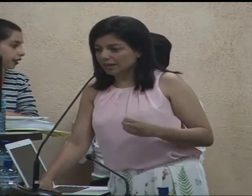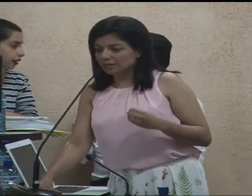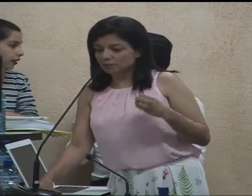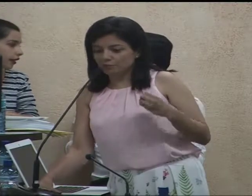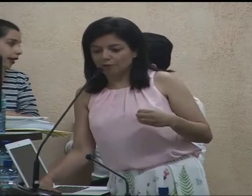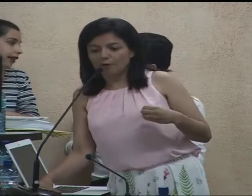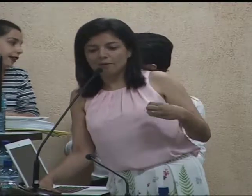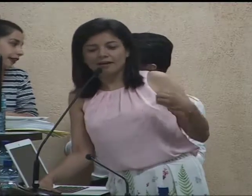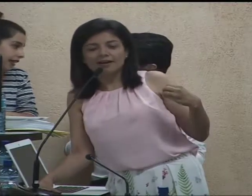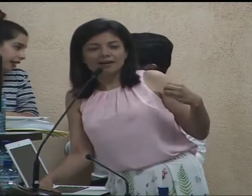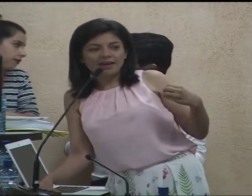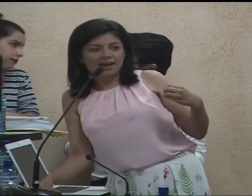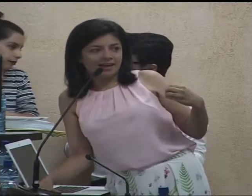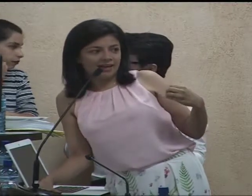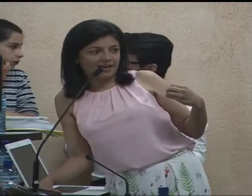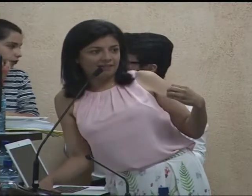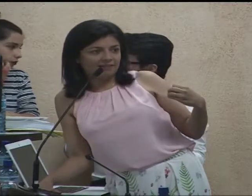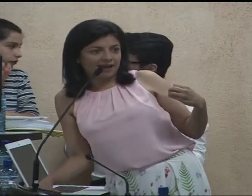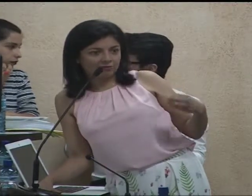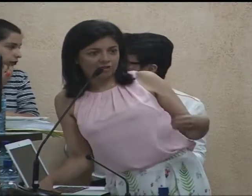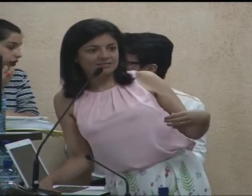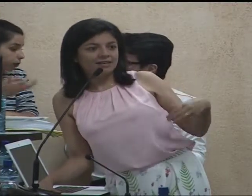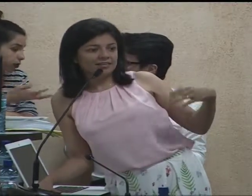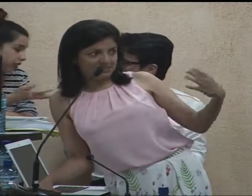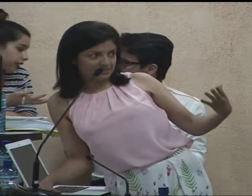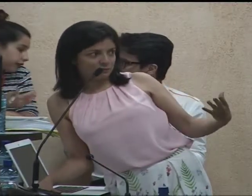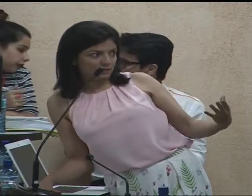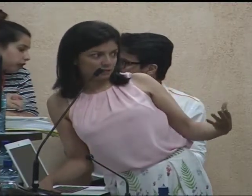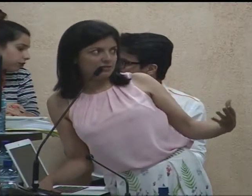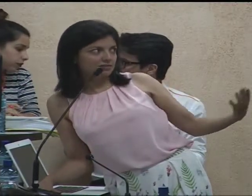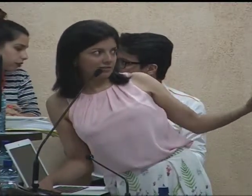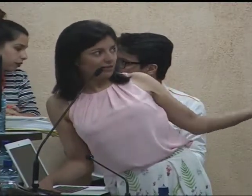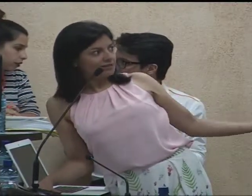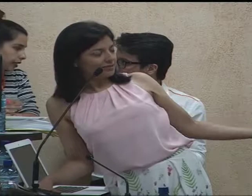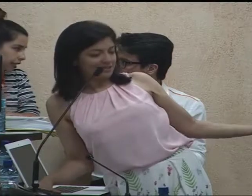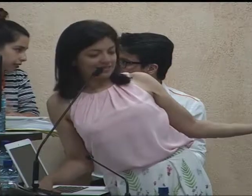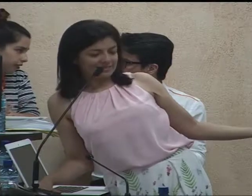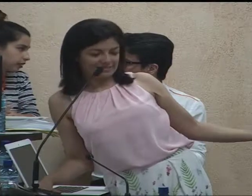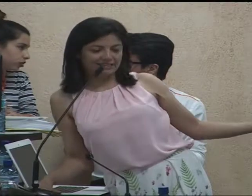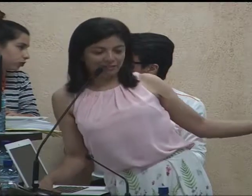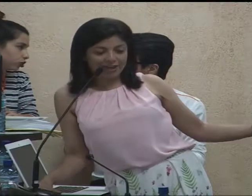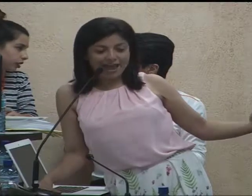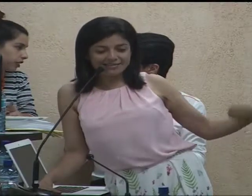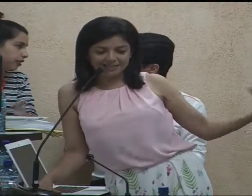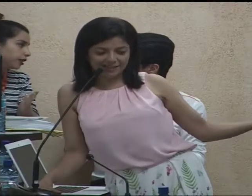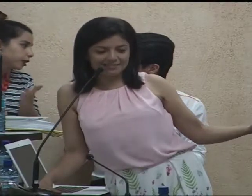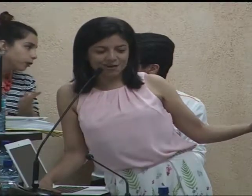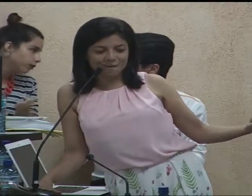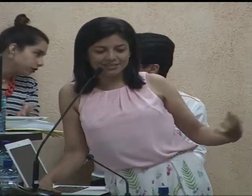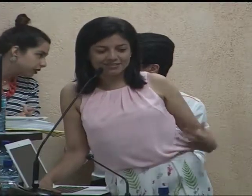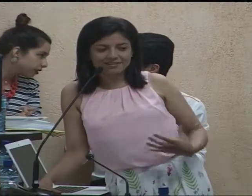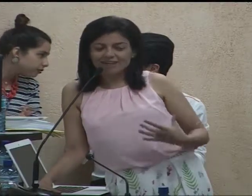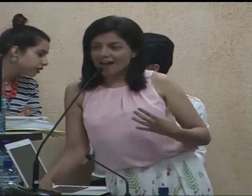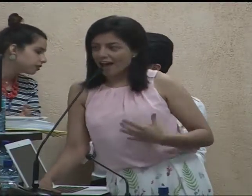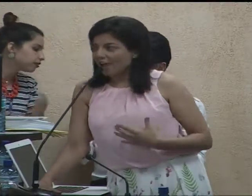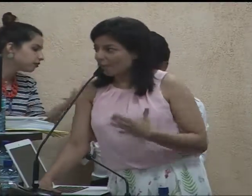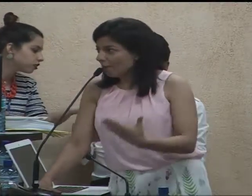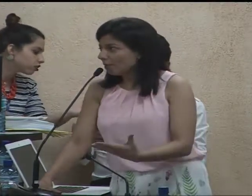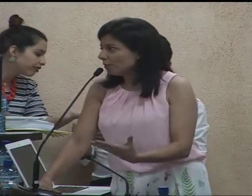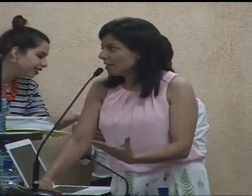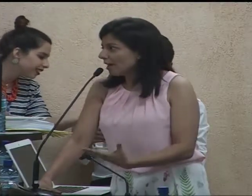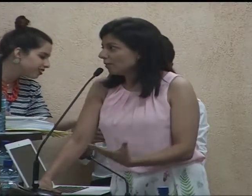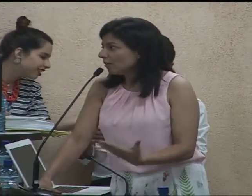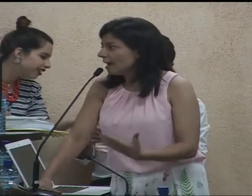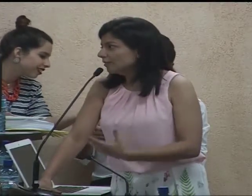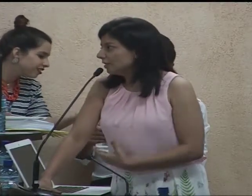que apelando de forma a utilizar dessas expressões, que eu tenho certeza que não foi essa a intenção, mas a forma